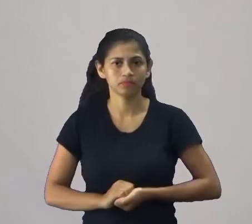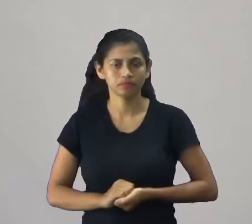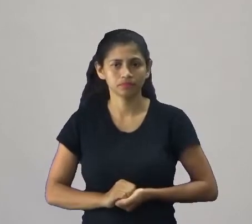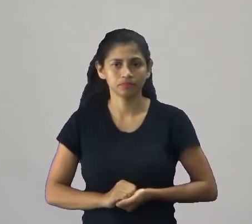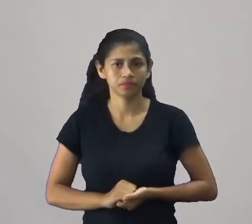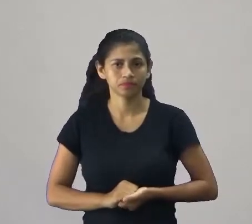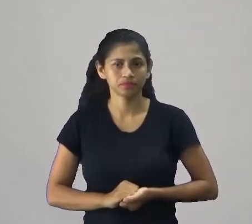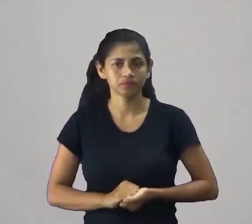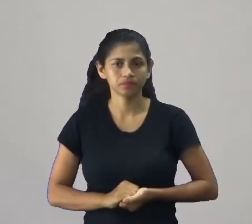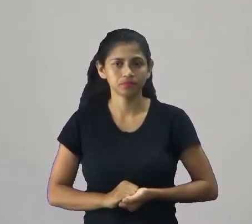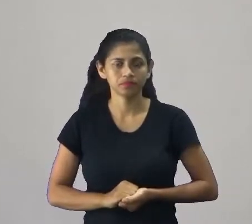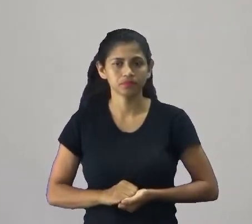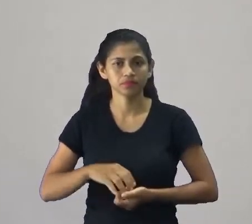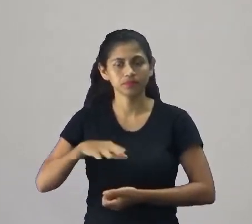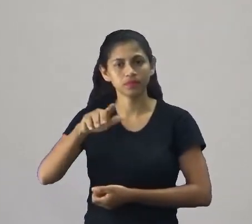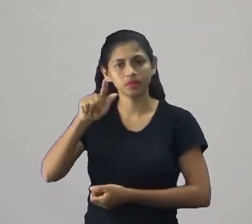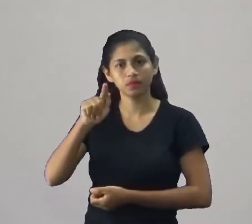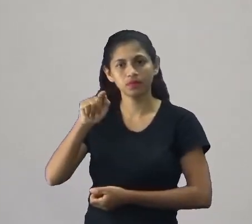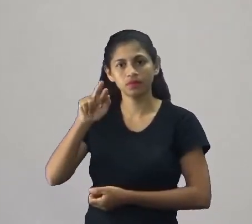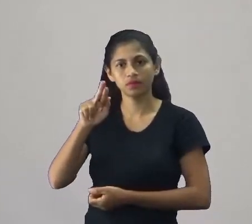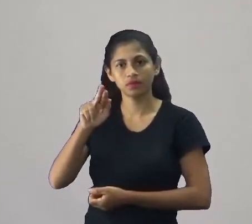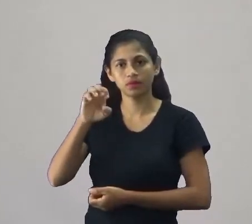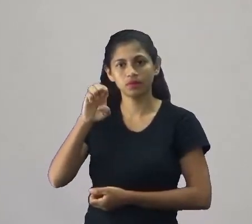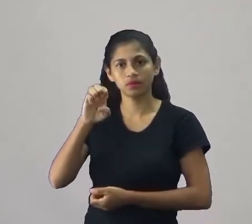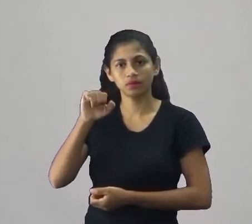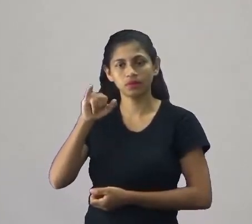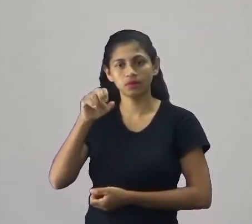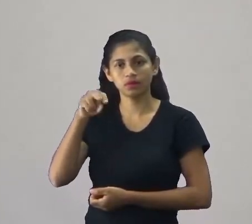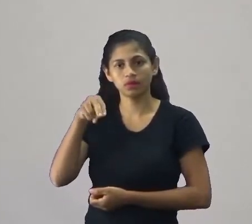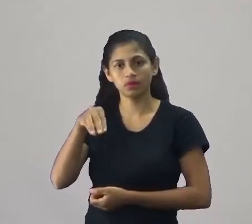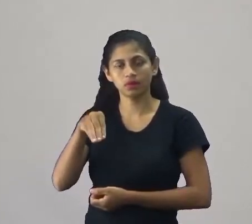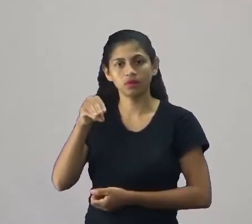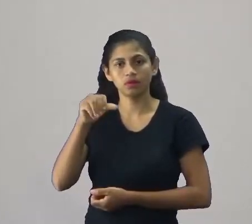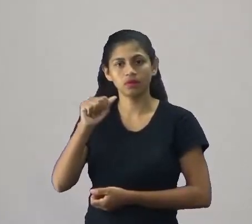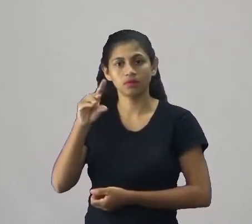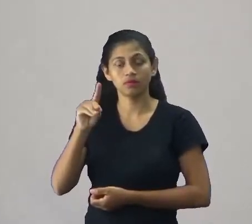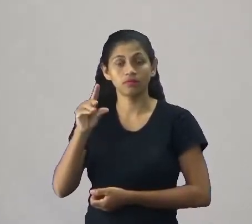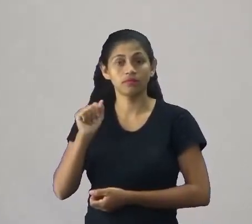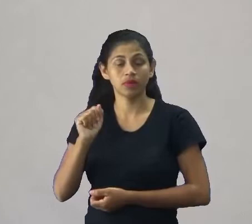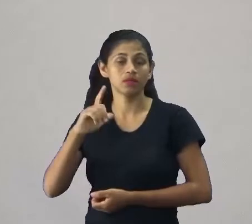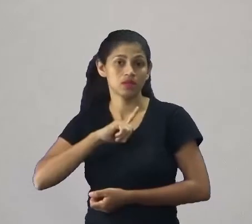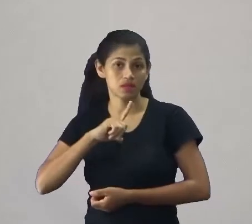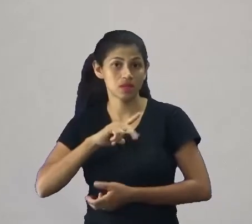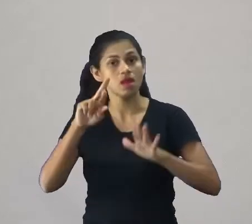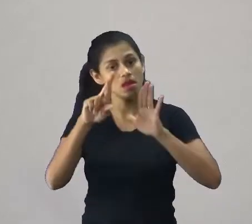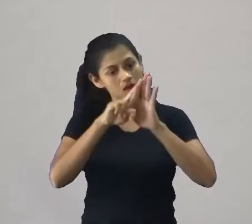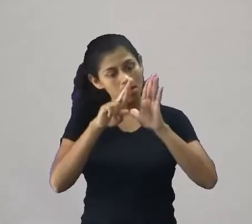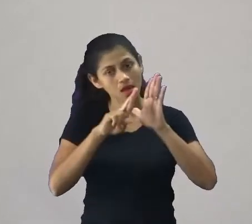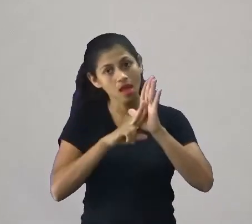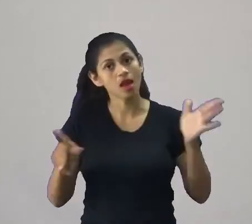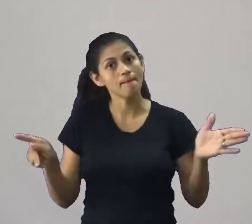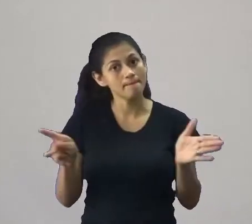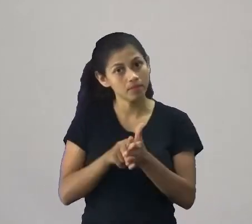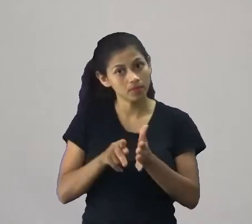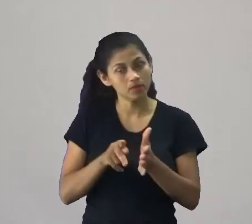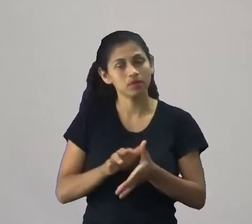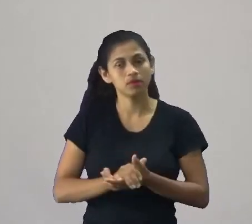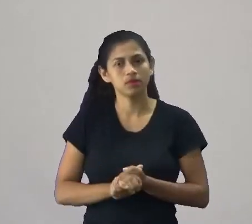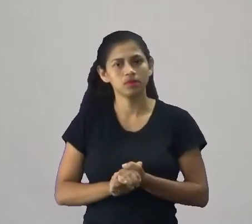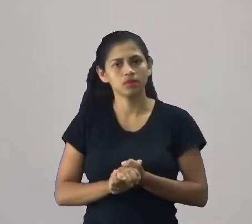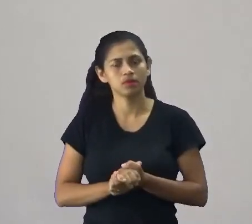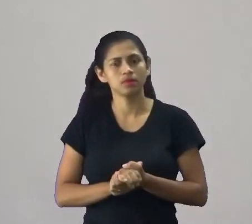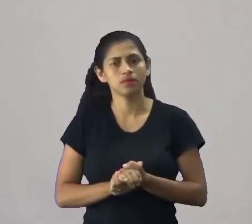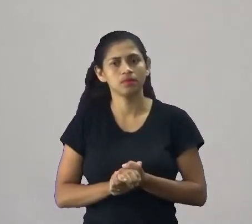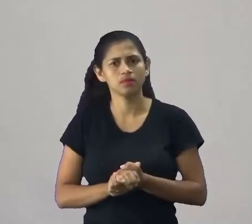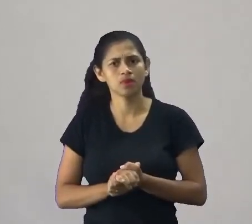aqui rápido. Queimada. Queimada tem regras pré-definidas para aquela modalidade. Ah, professor, mas queimada não